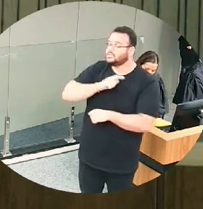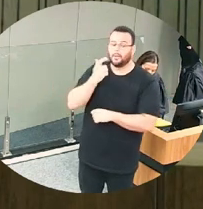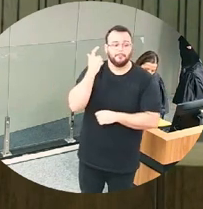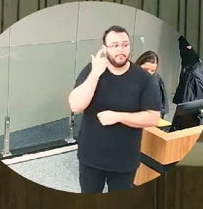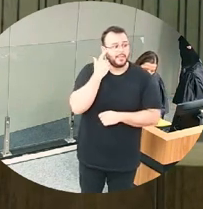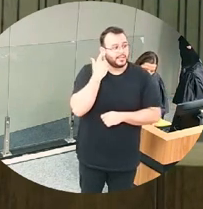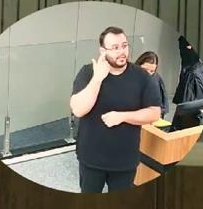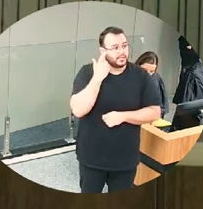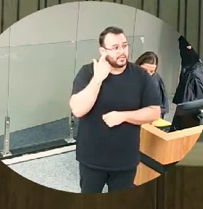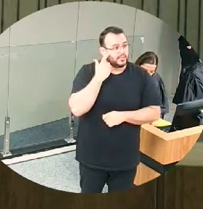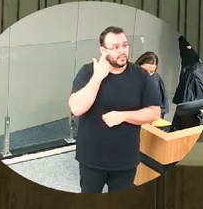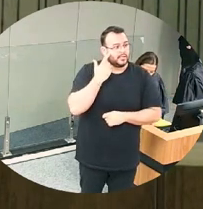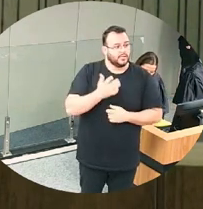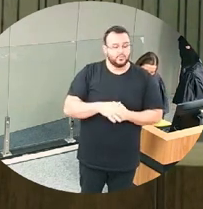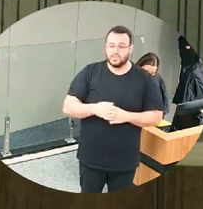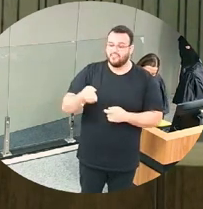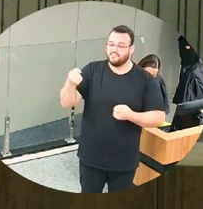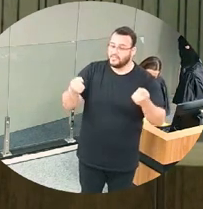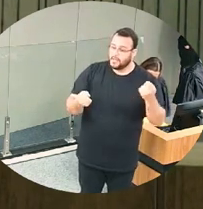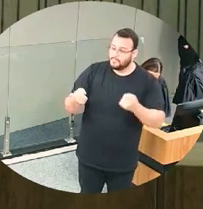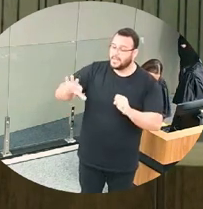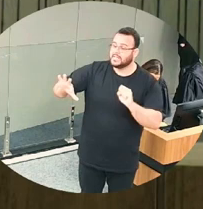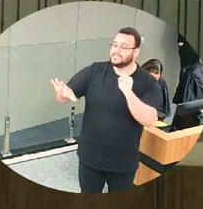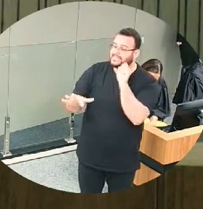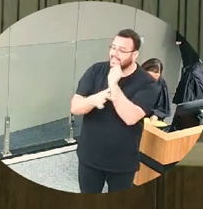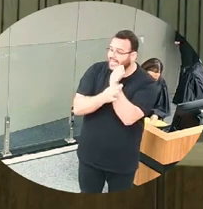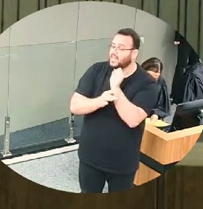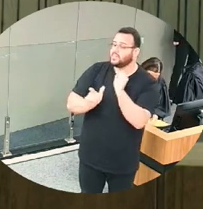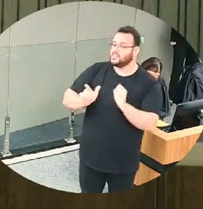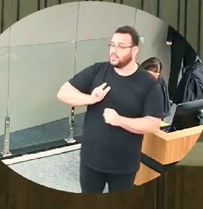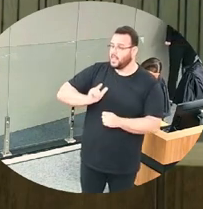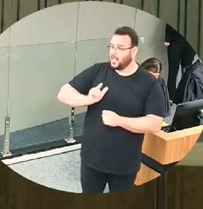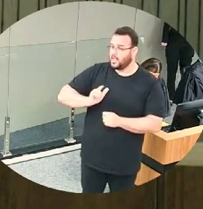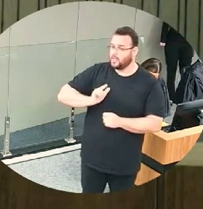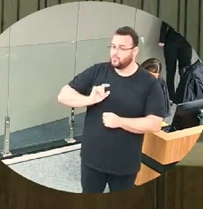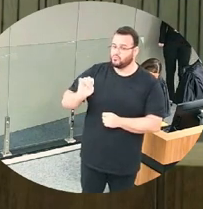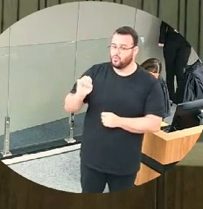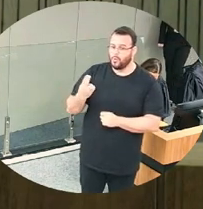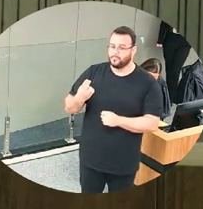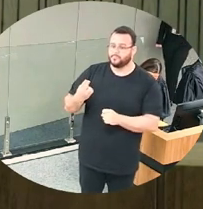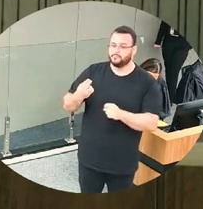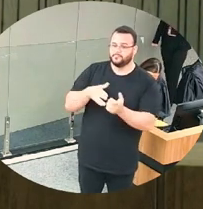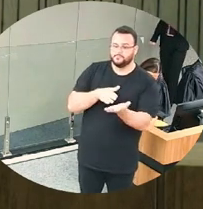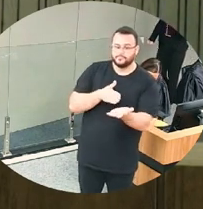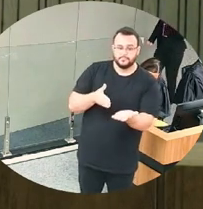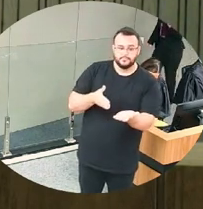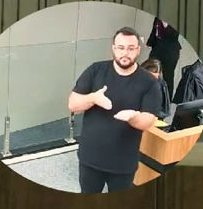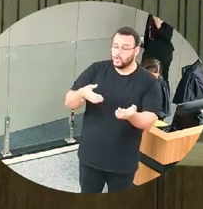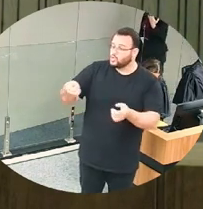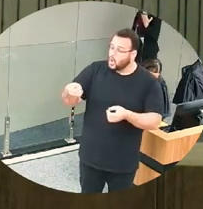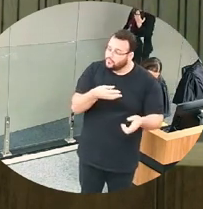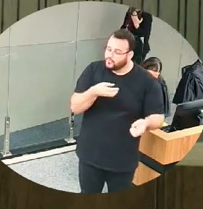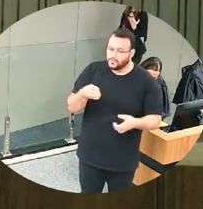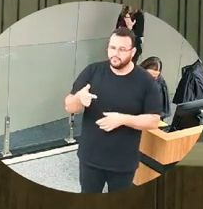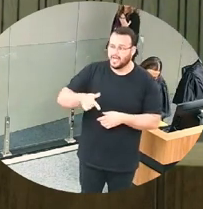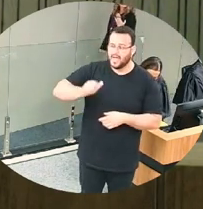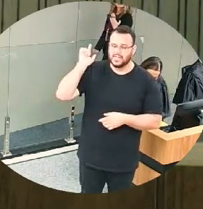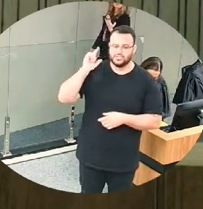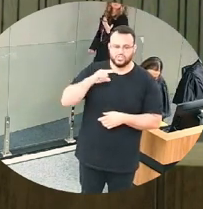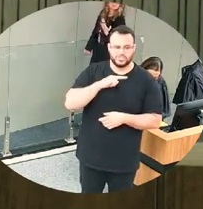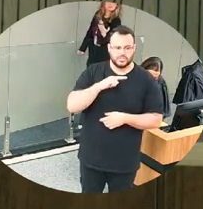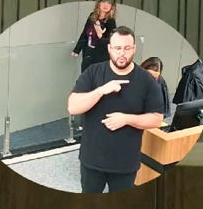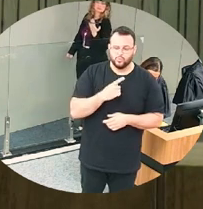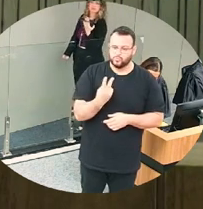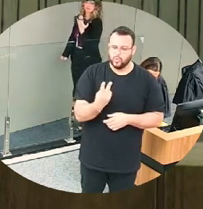em veículos na garantia e veículos que ainda estejam em fabricação sem contar que os veículos anteriores Tinham dois